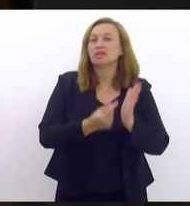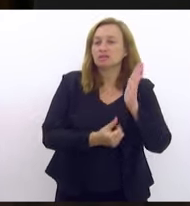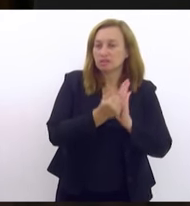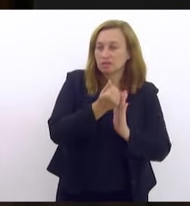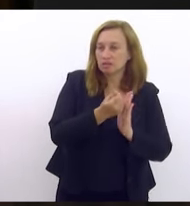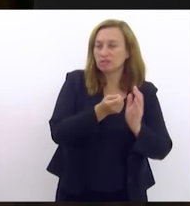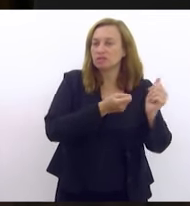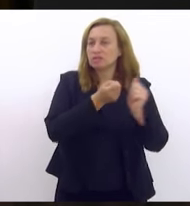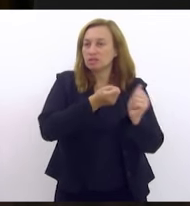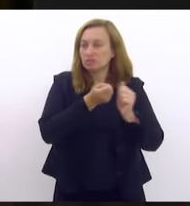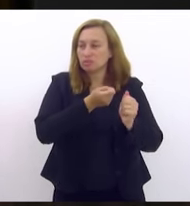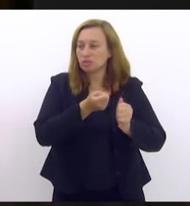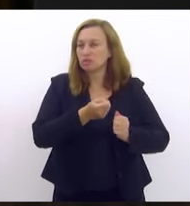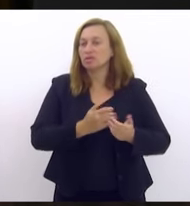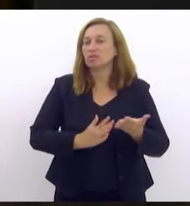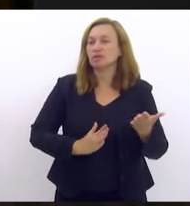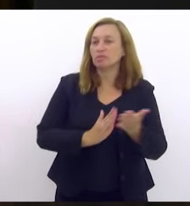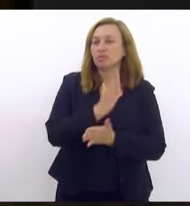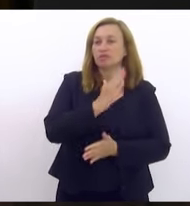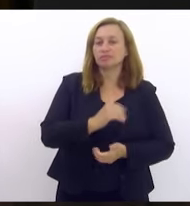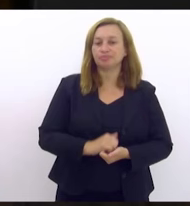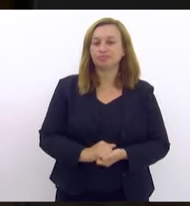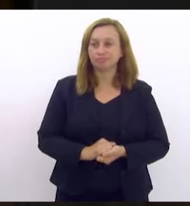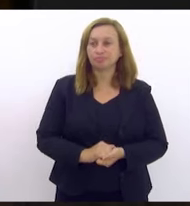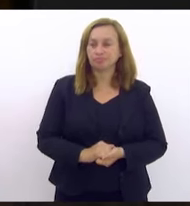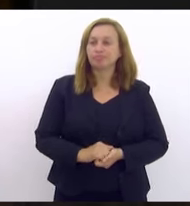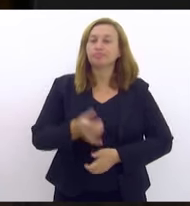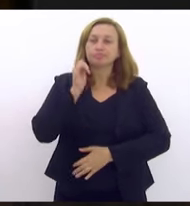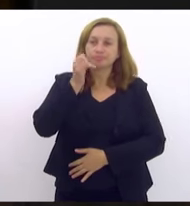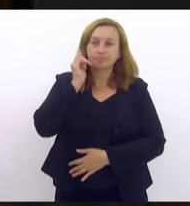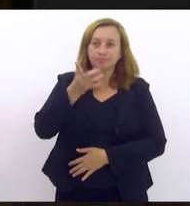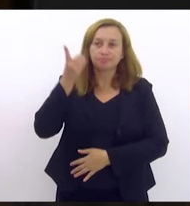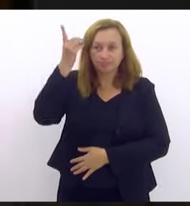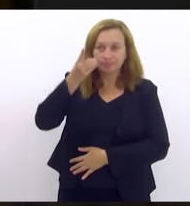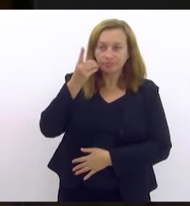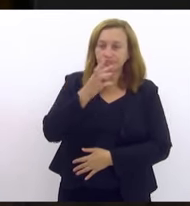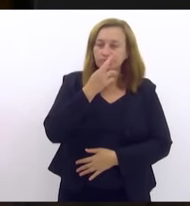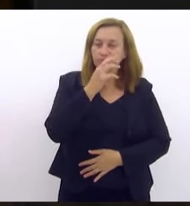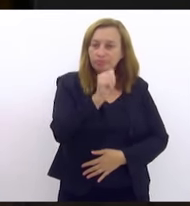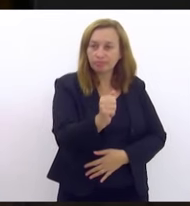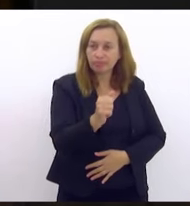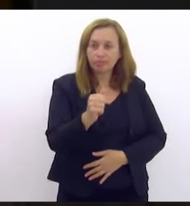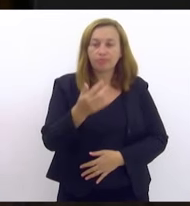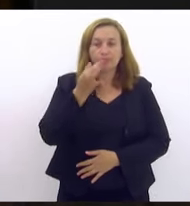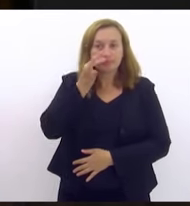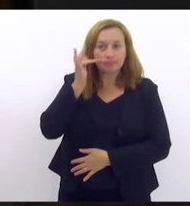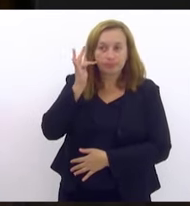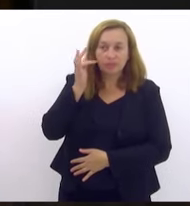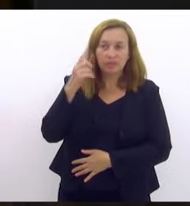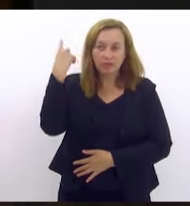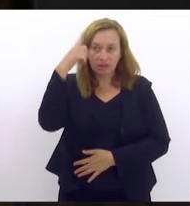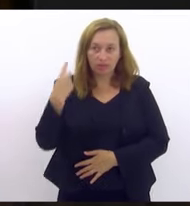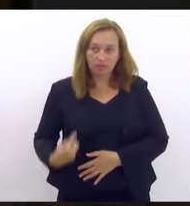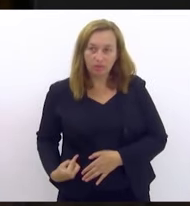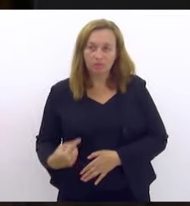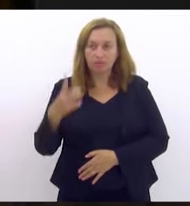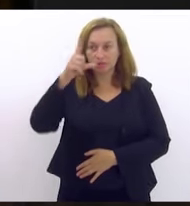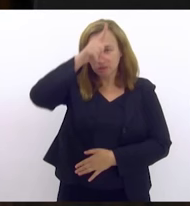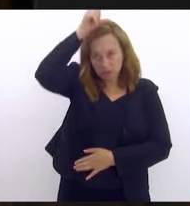Finanças, Fiscalização Financeira e Controle, favorável. Relatores, deputados Rodrigo Amorim, Flávio Serafini, Dani Balbi e Luiz